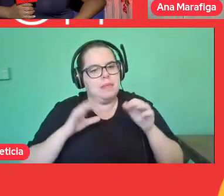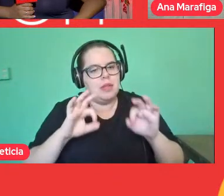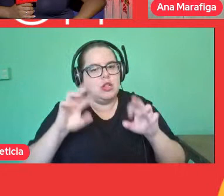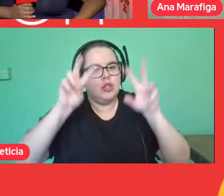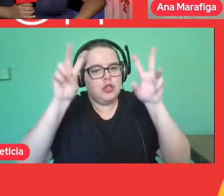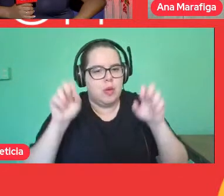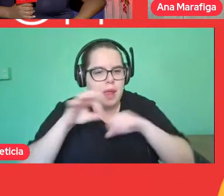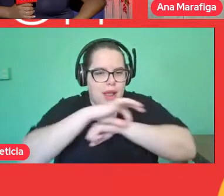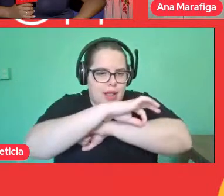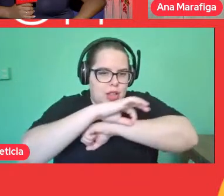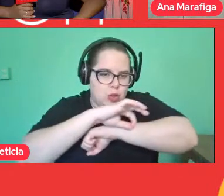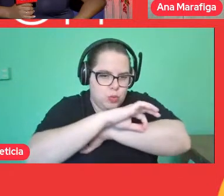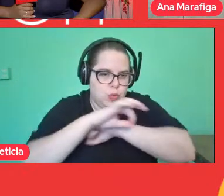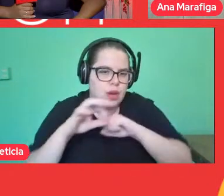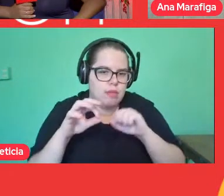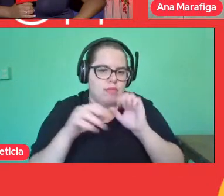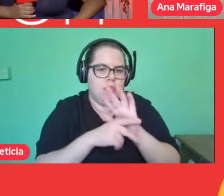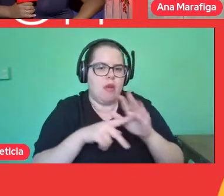sobre arquitetura.